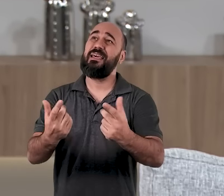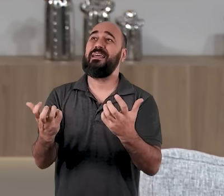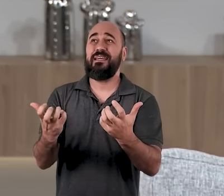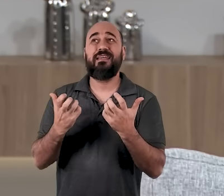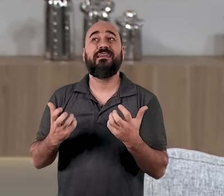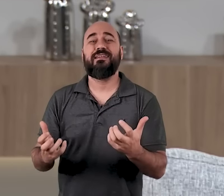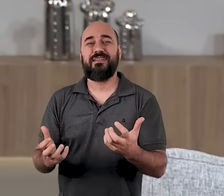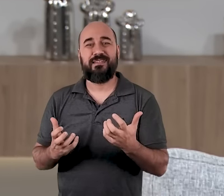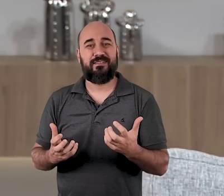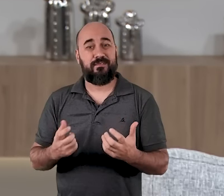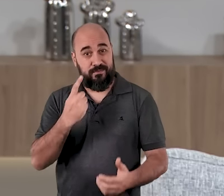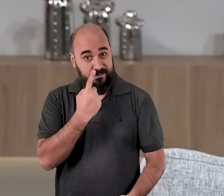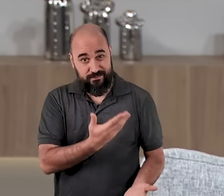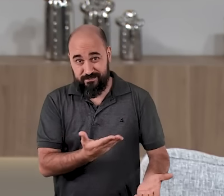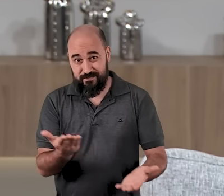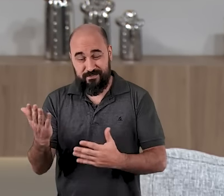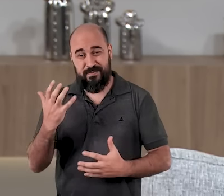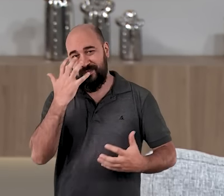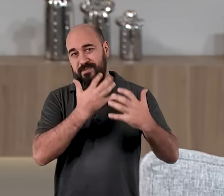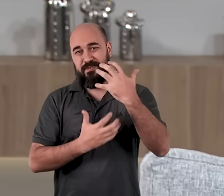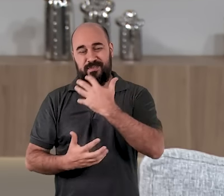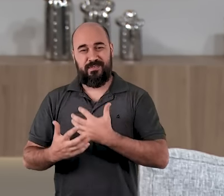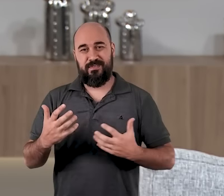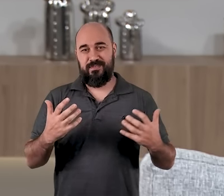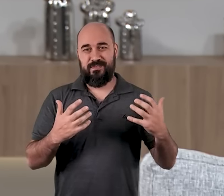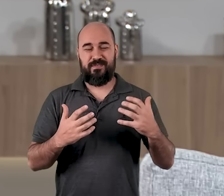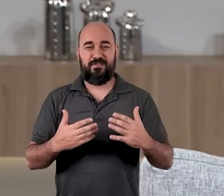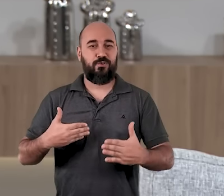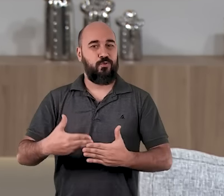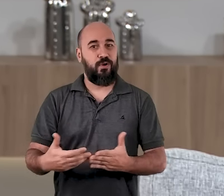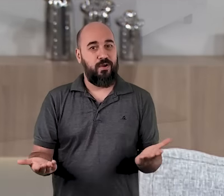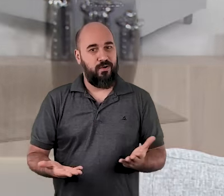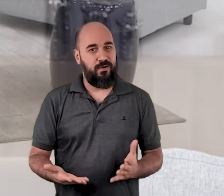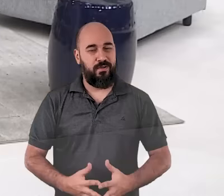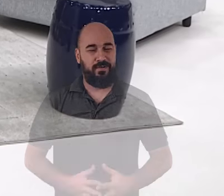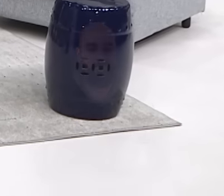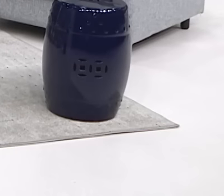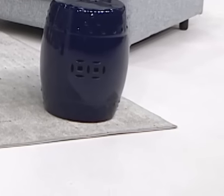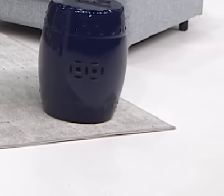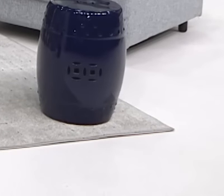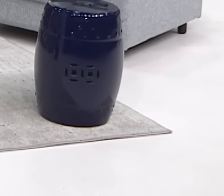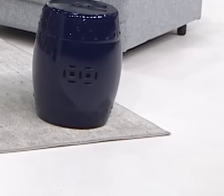eterna. Ouça agora, Arautos do Rei, chegou a hora.